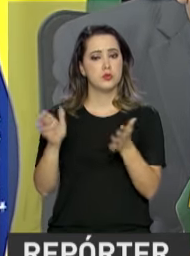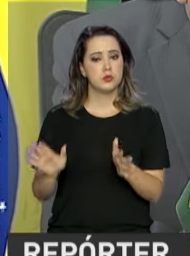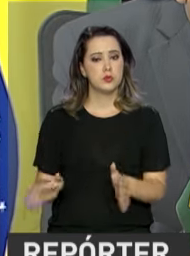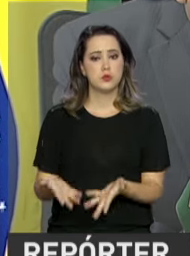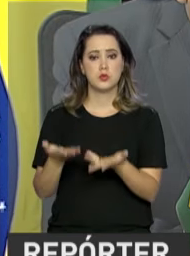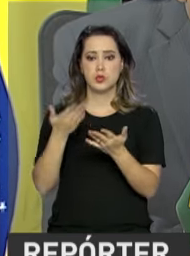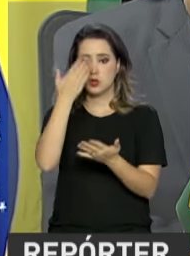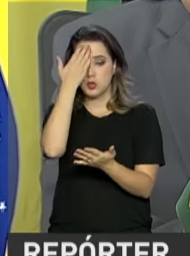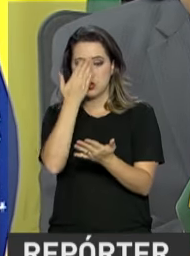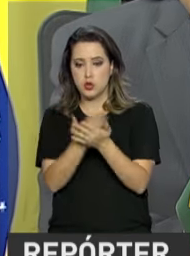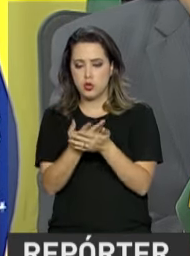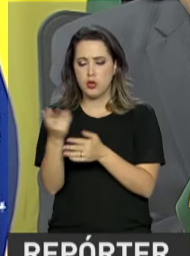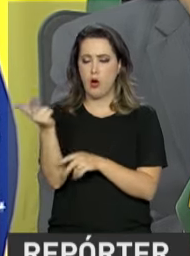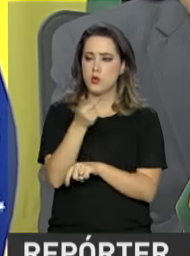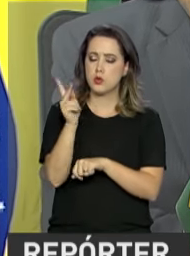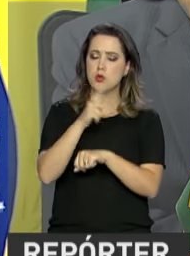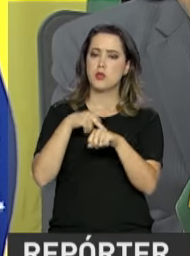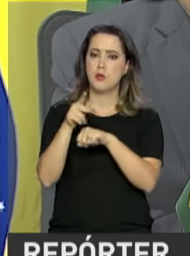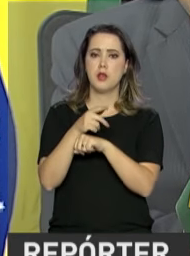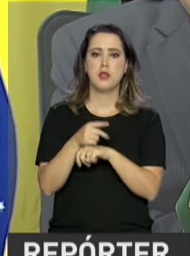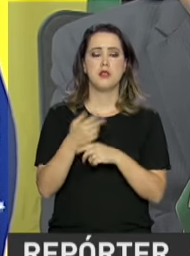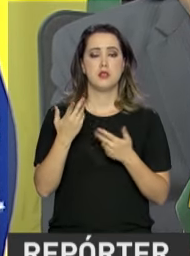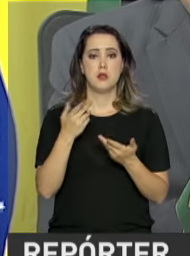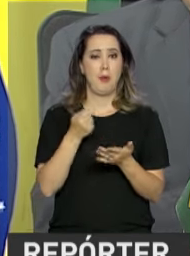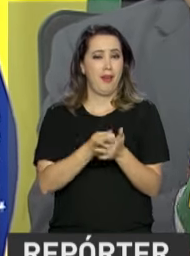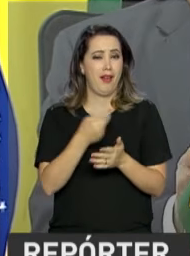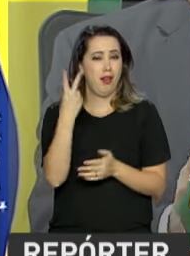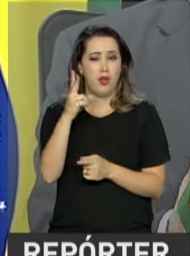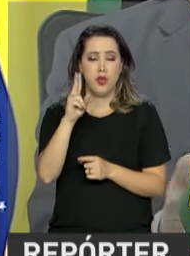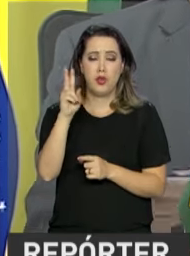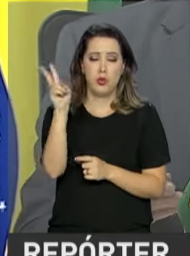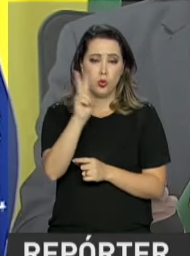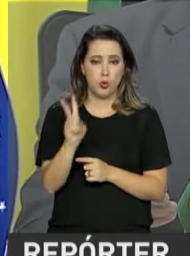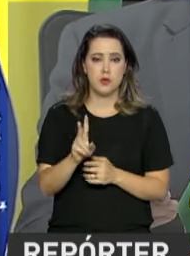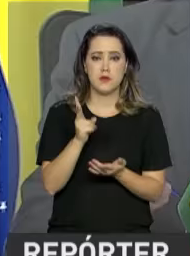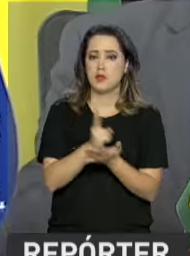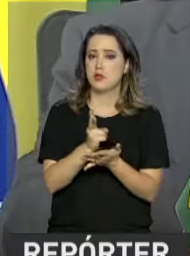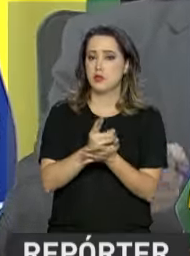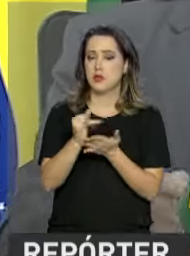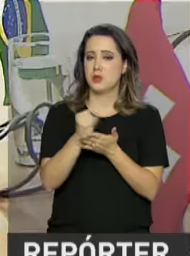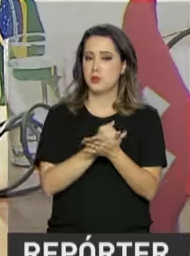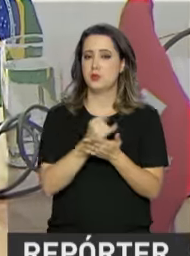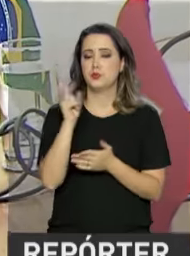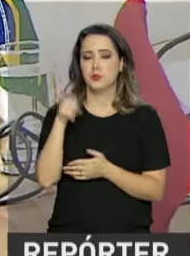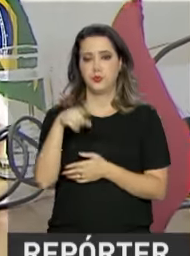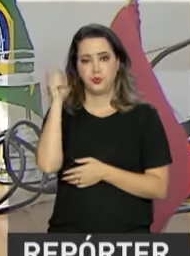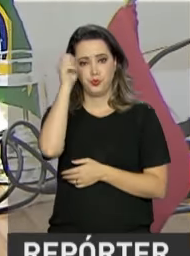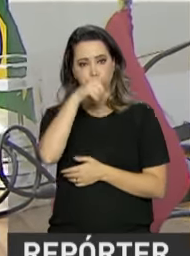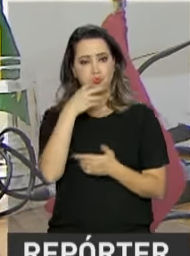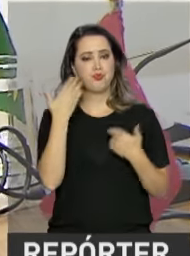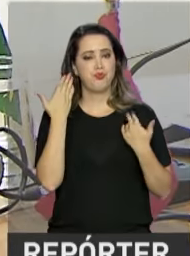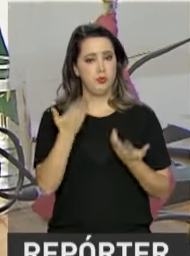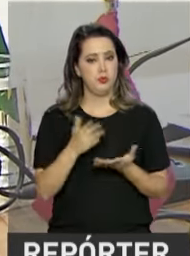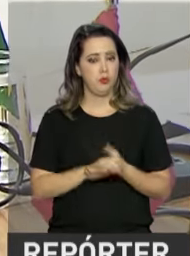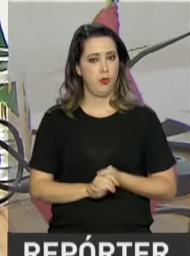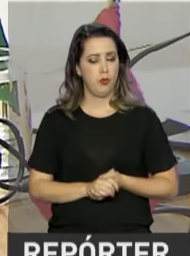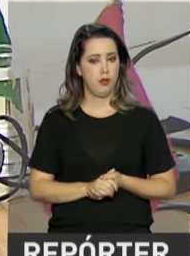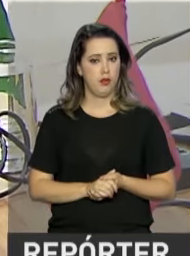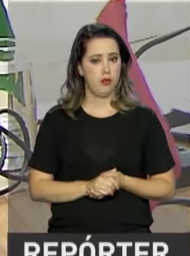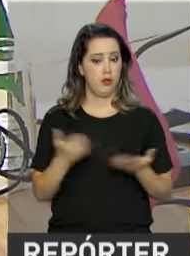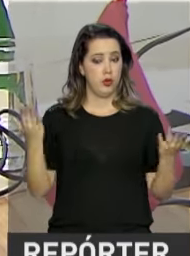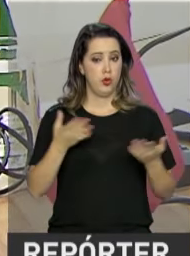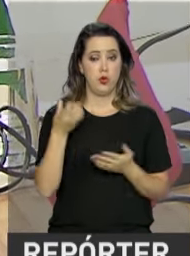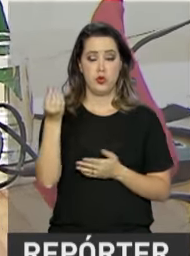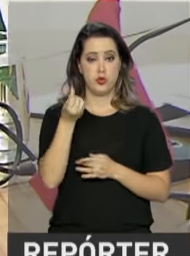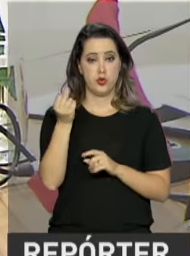a confiança entre os países e a segurança jurídica também das empresas. Atualmente, a Suíça é o sexto país